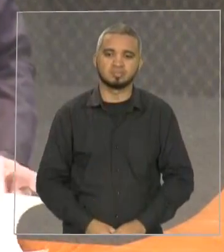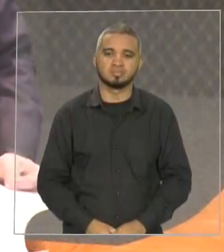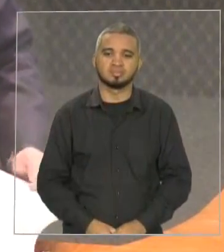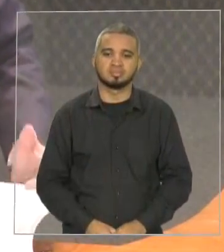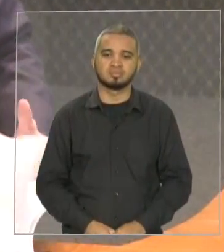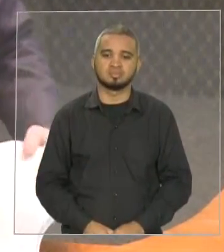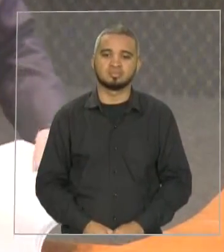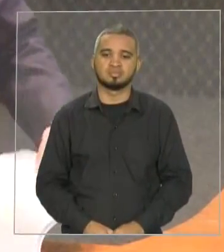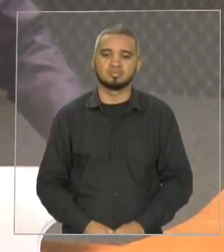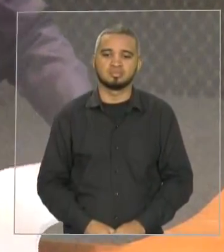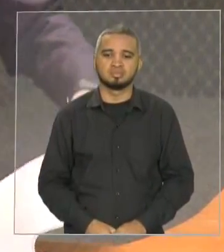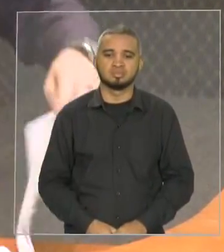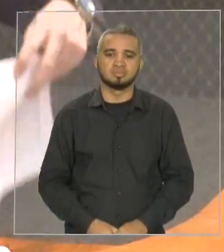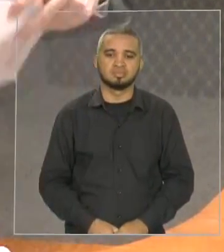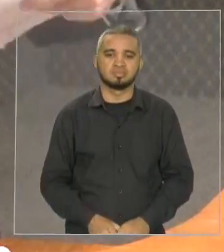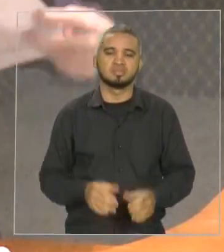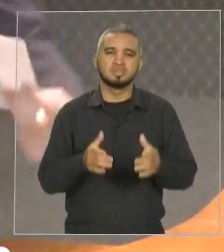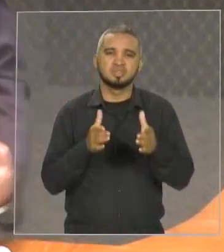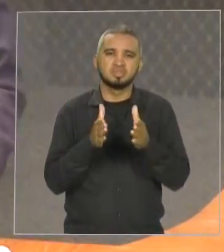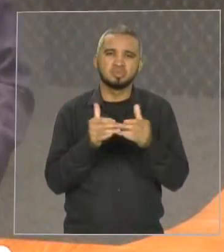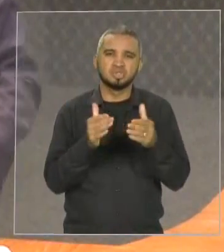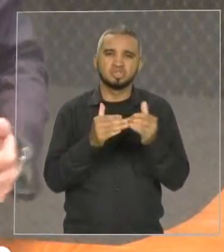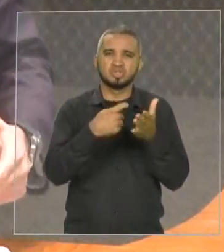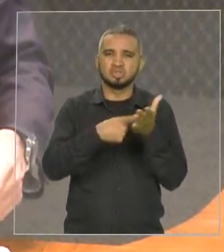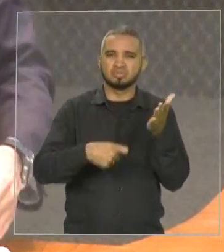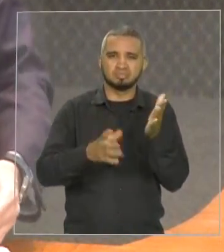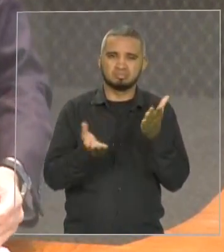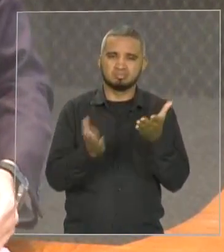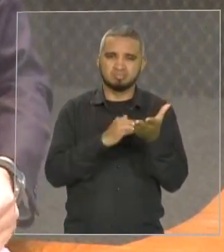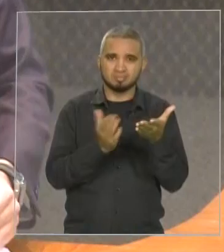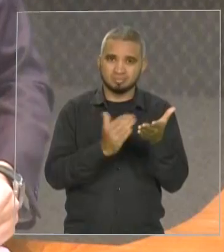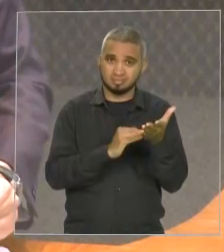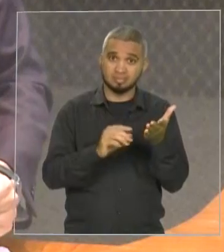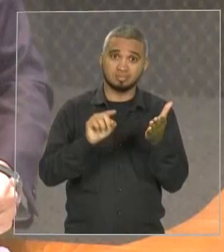Vamos pular aqui aos pedidos.